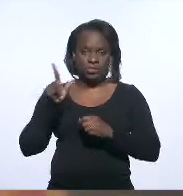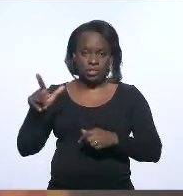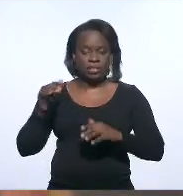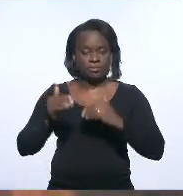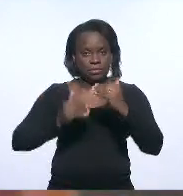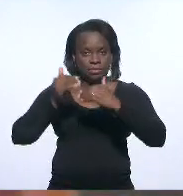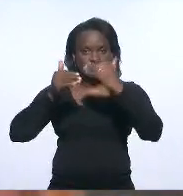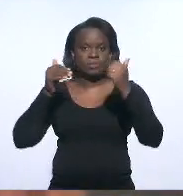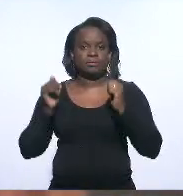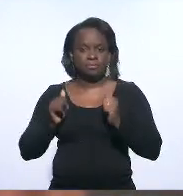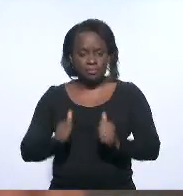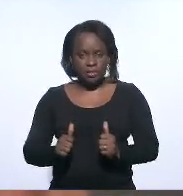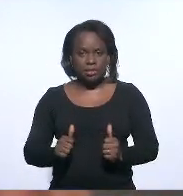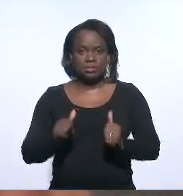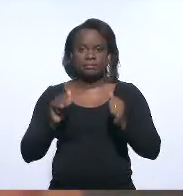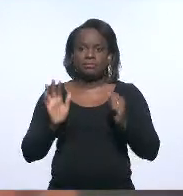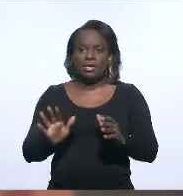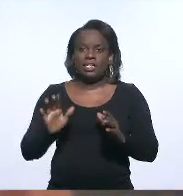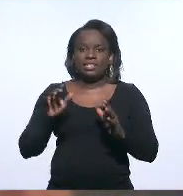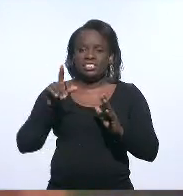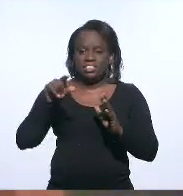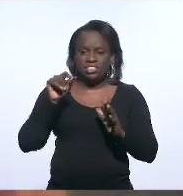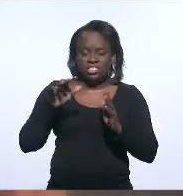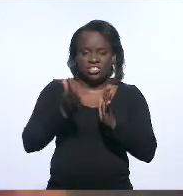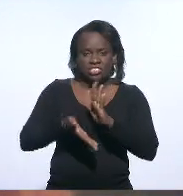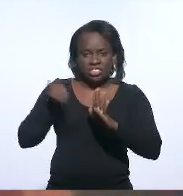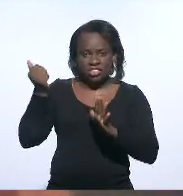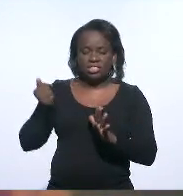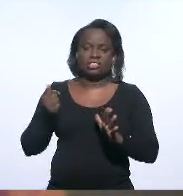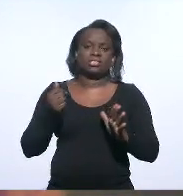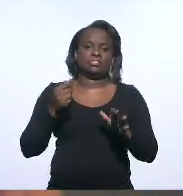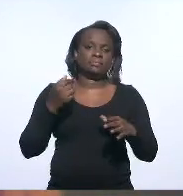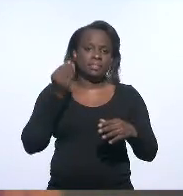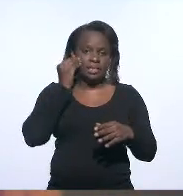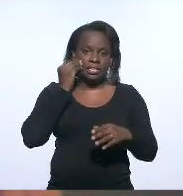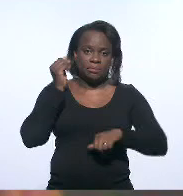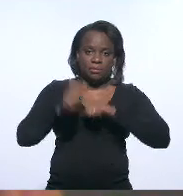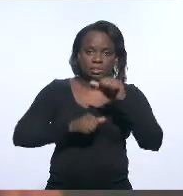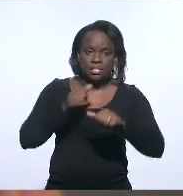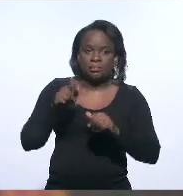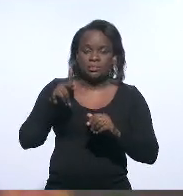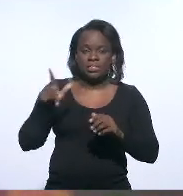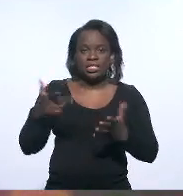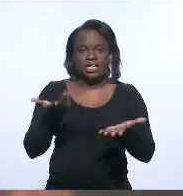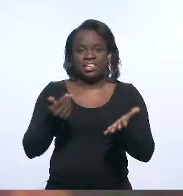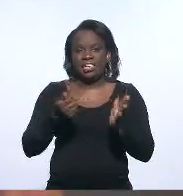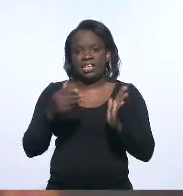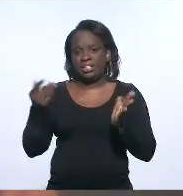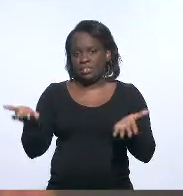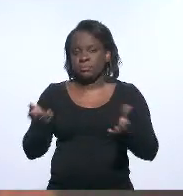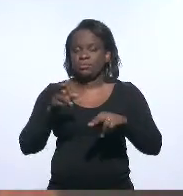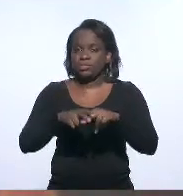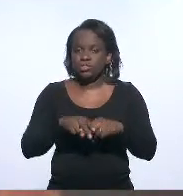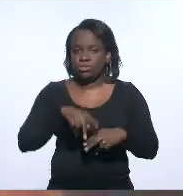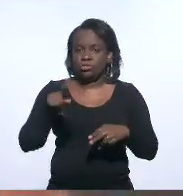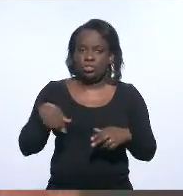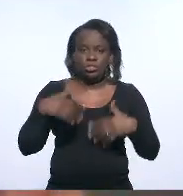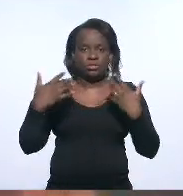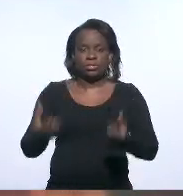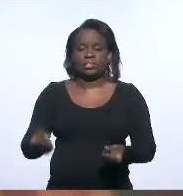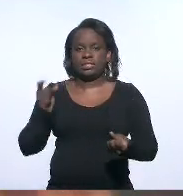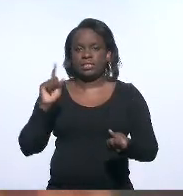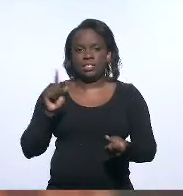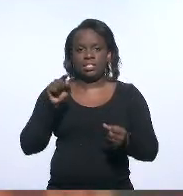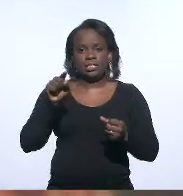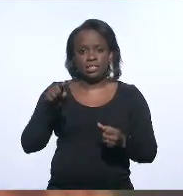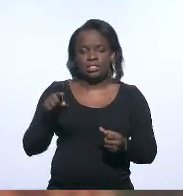prosperar sem esse destaque que vai, né, tentar transformar o projeto em algo inócuo. Por isso, o nosso encaminhamento é contrário